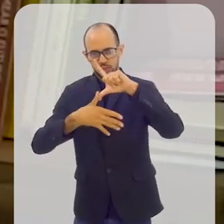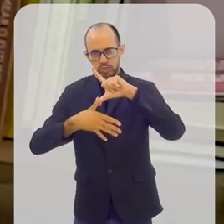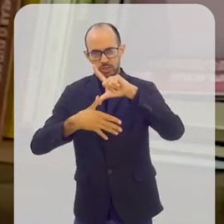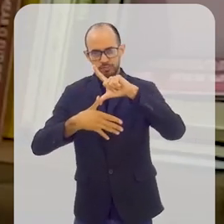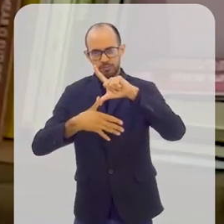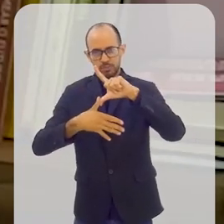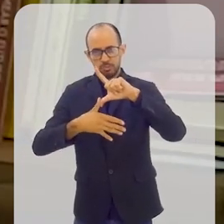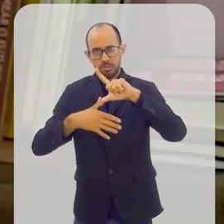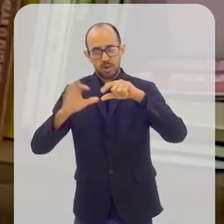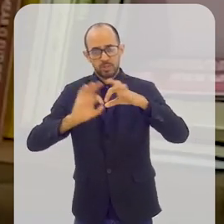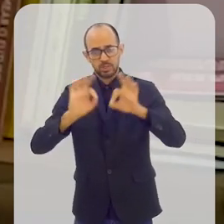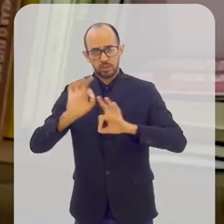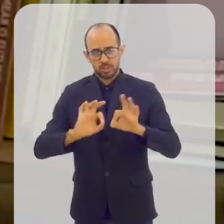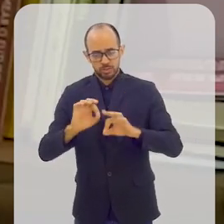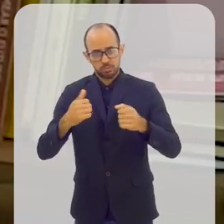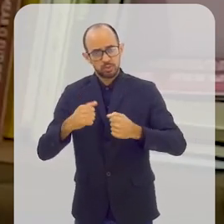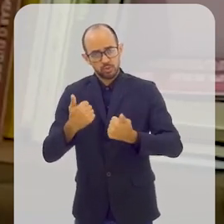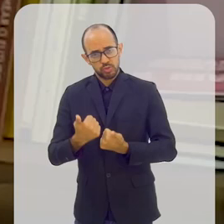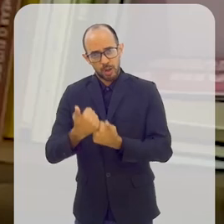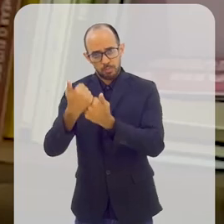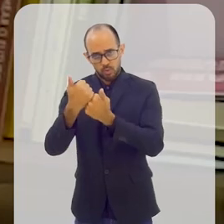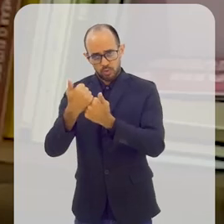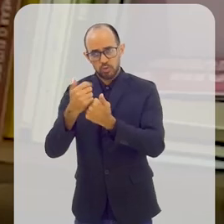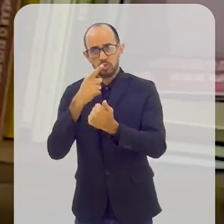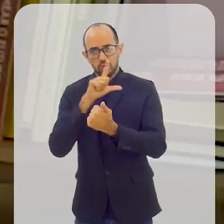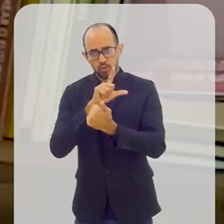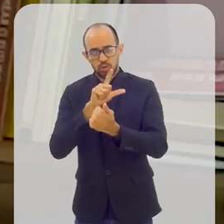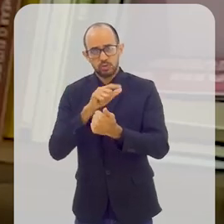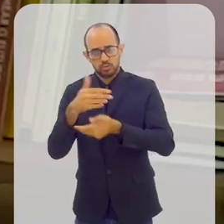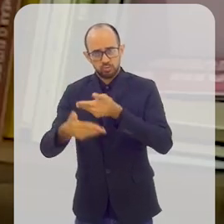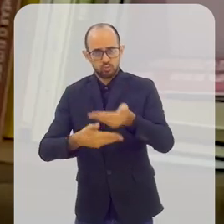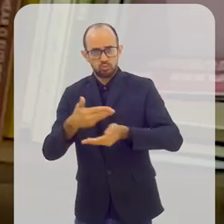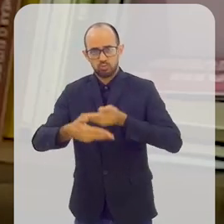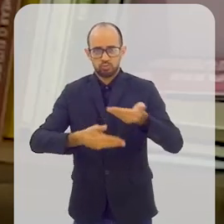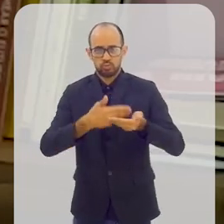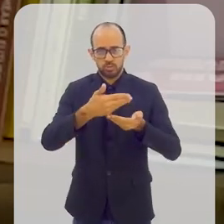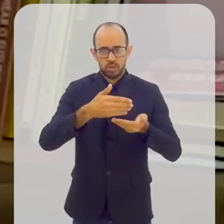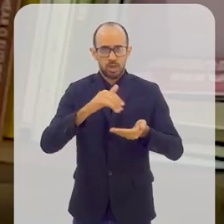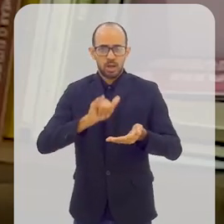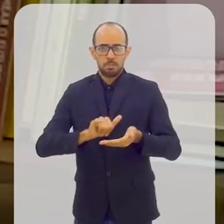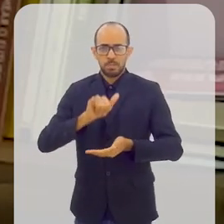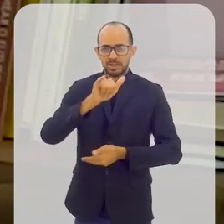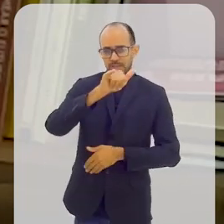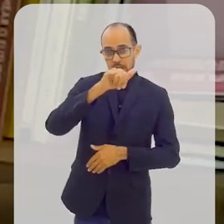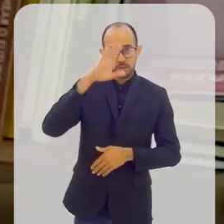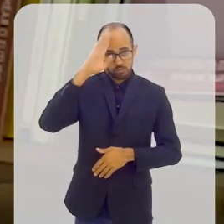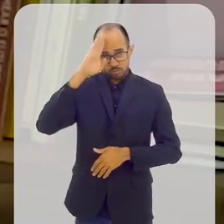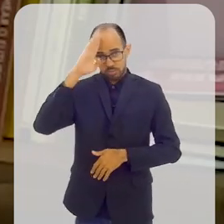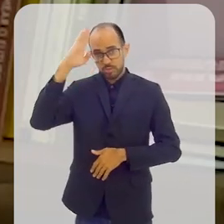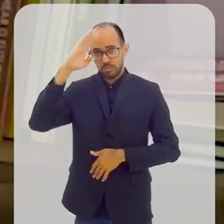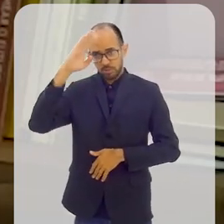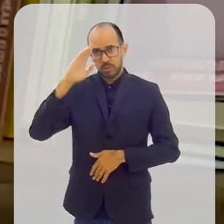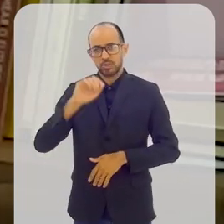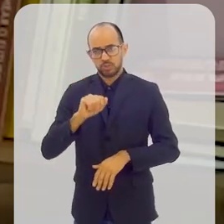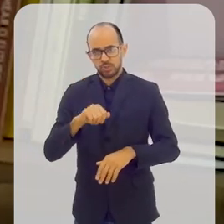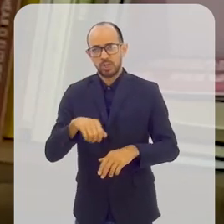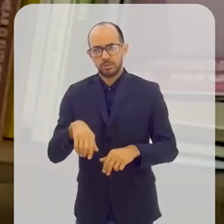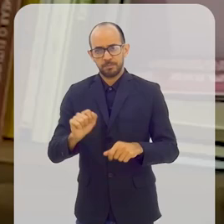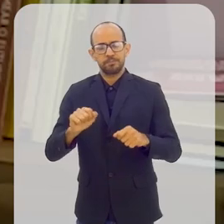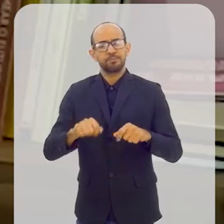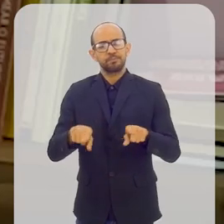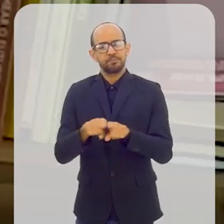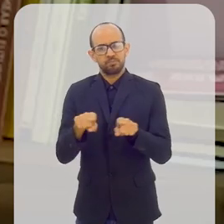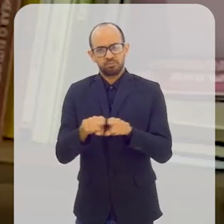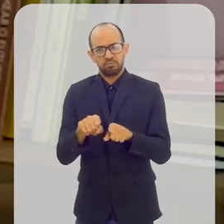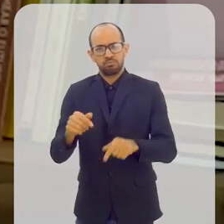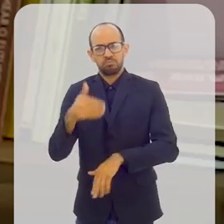Quando a gente foi organizar, a gente precisou de apoio. E a gente trocou apoios, que eram passagens, principalmente, lugar para ficar,